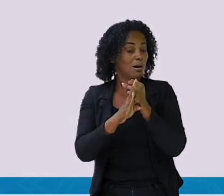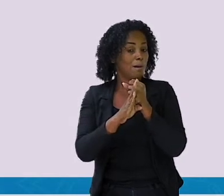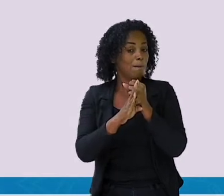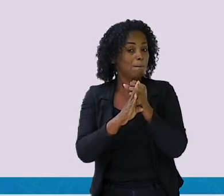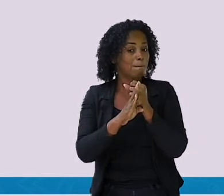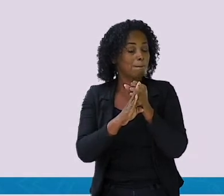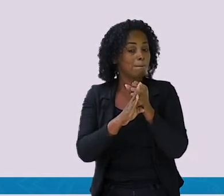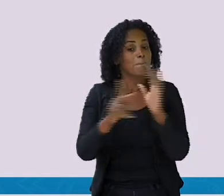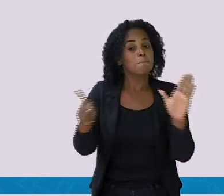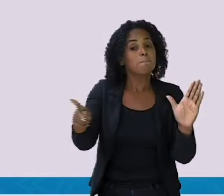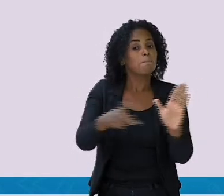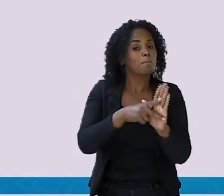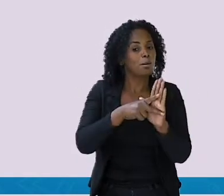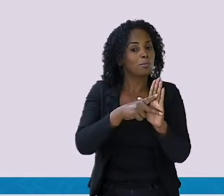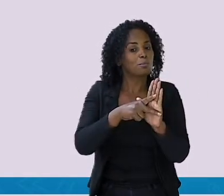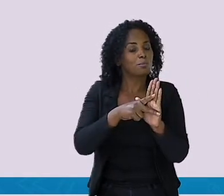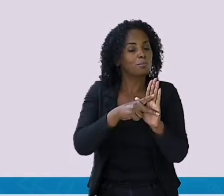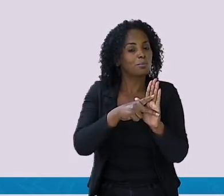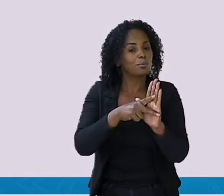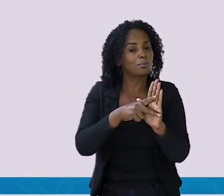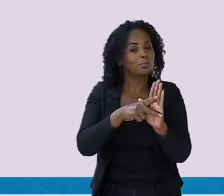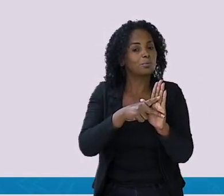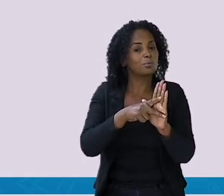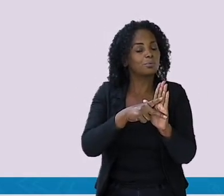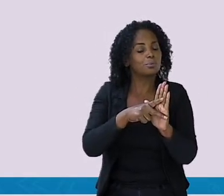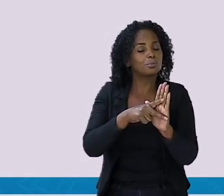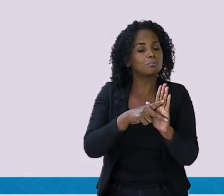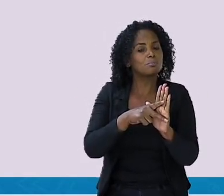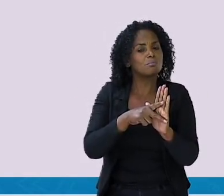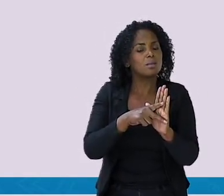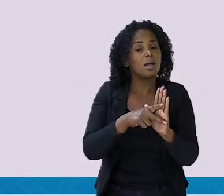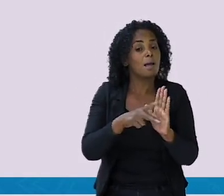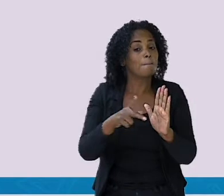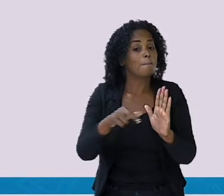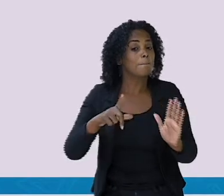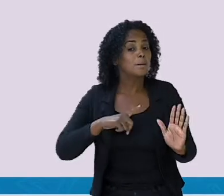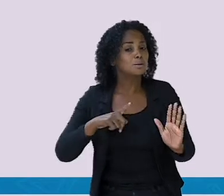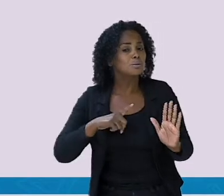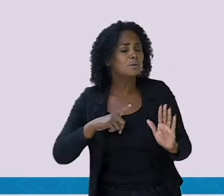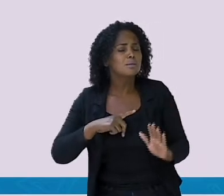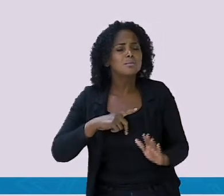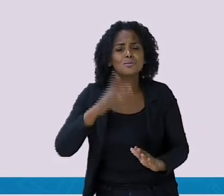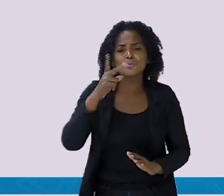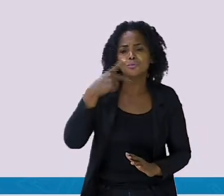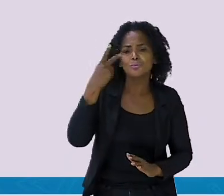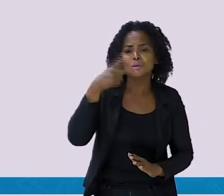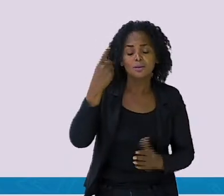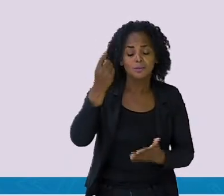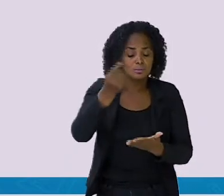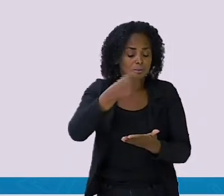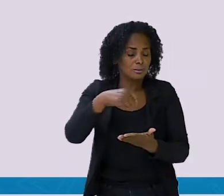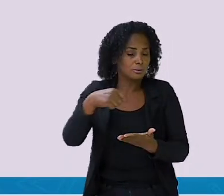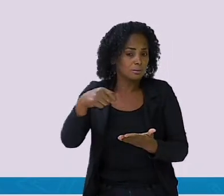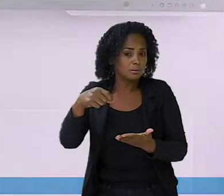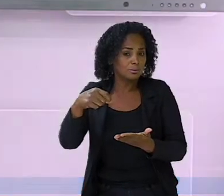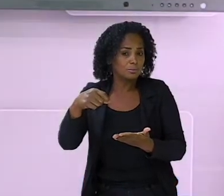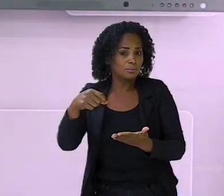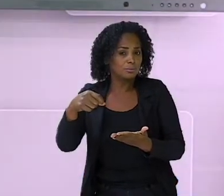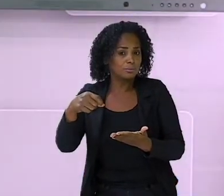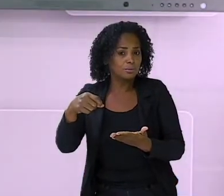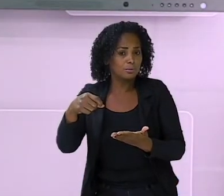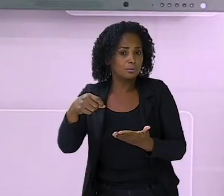de qualquer gato, mas na hora que eu dei o nome, ele passou a ser o meu gato,